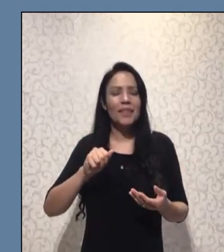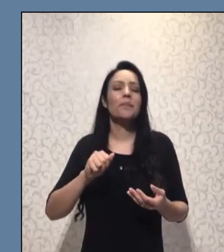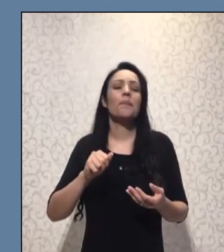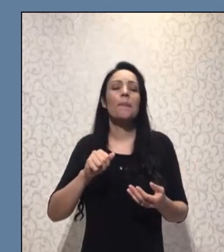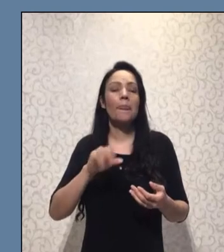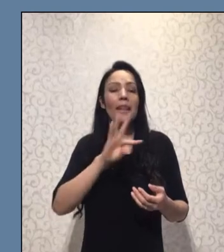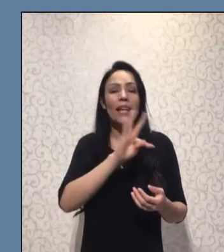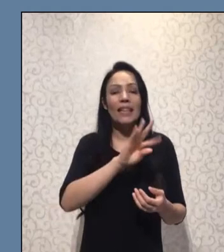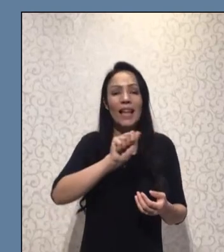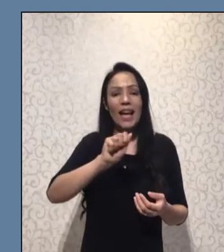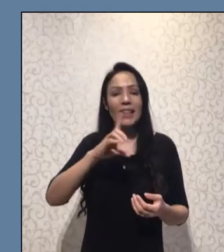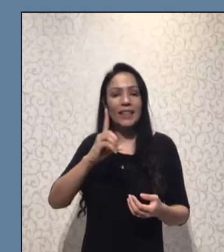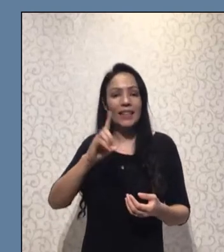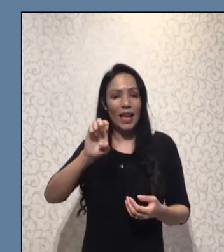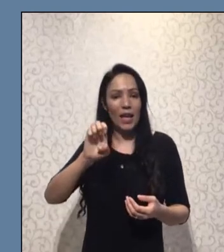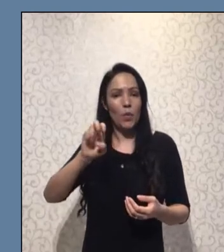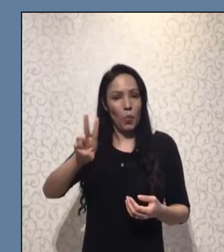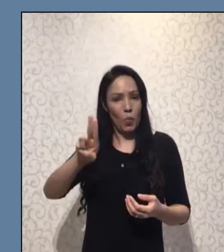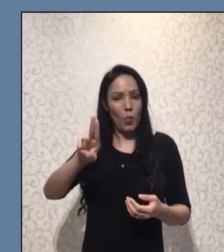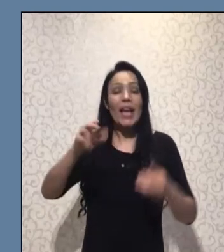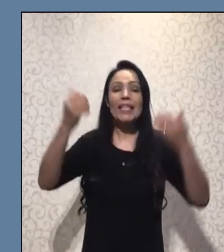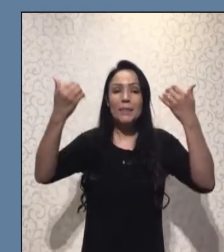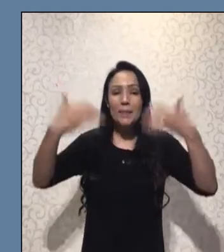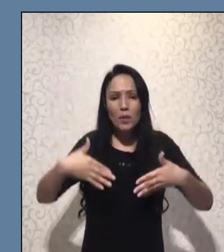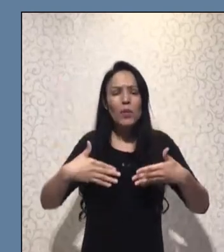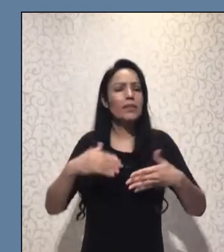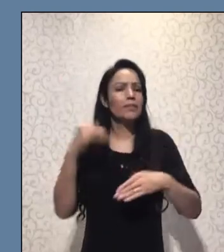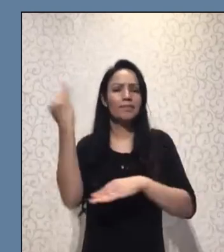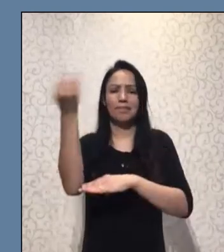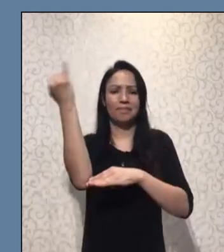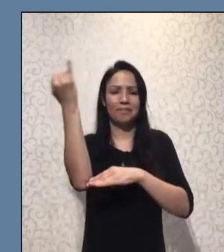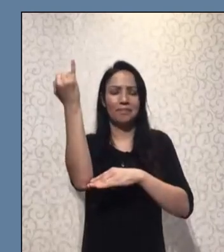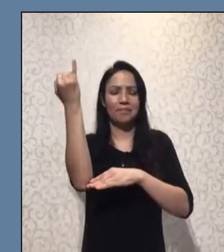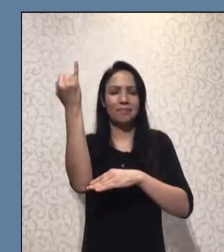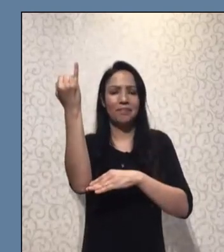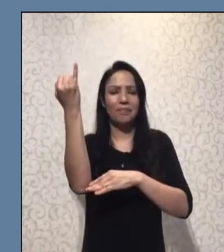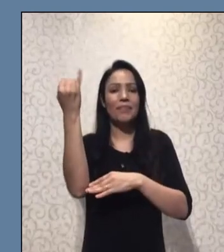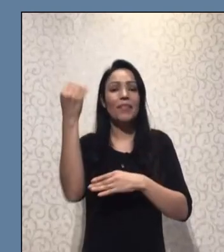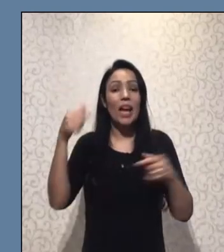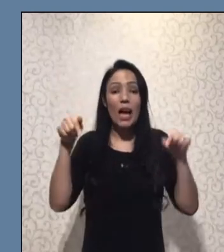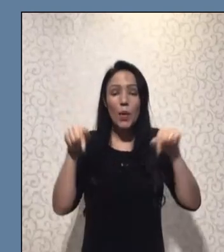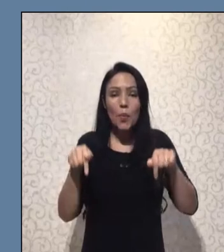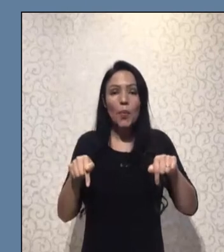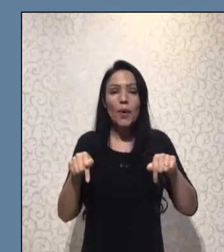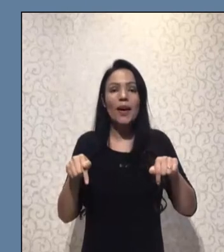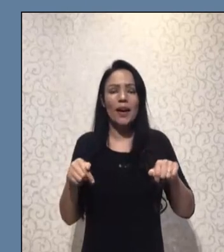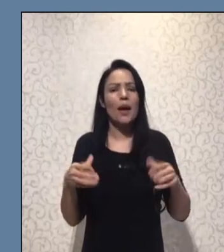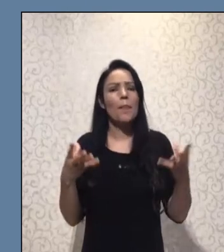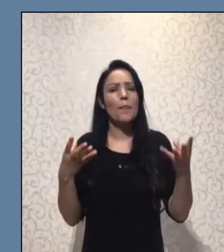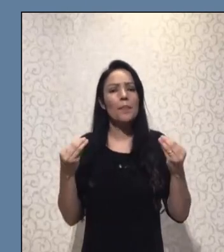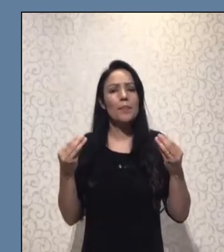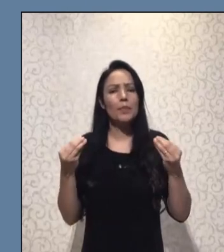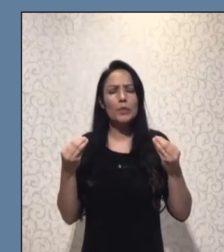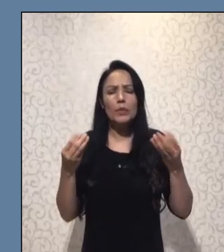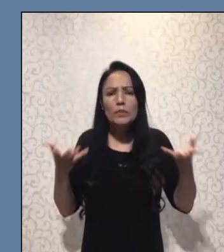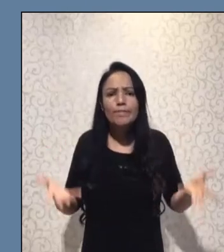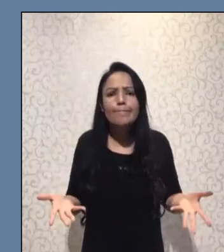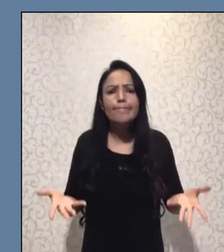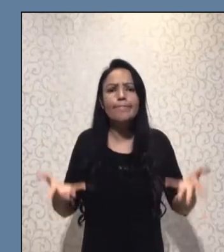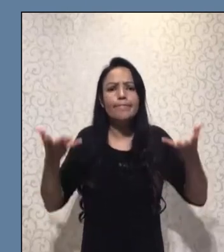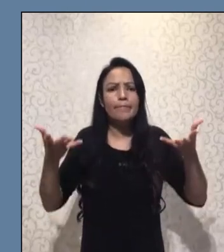nós vivemos mesmo um momento das questões estarem muito acirradas. Isso é bom, o debate está